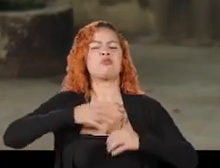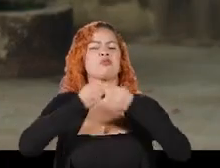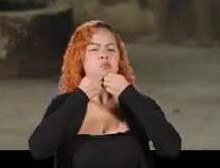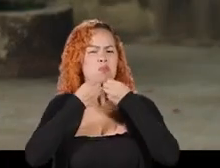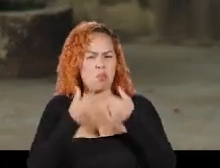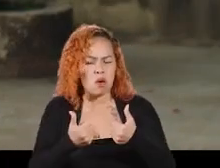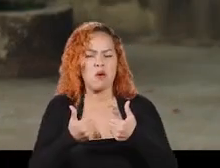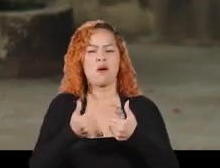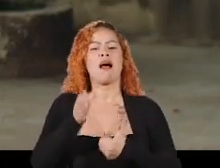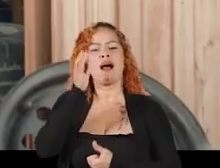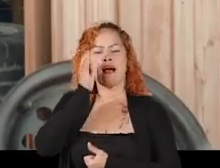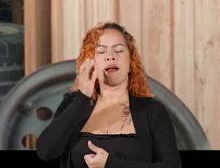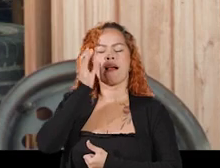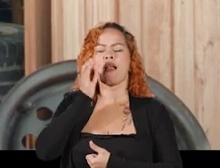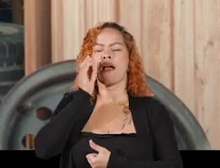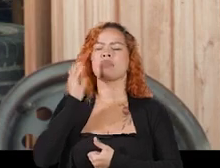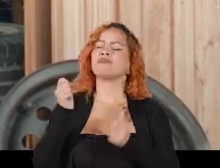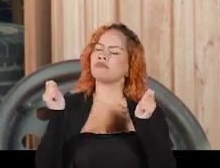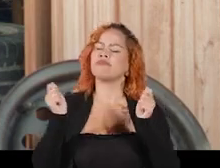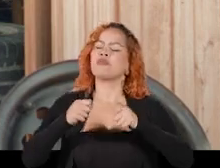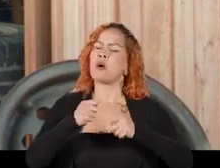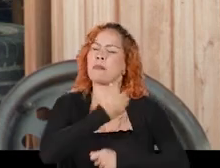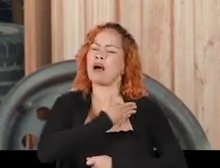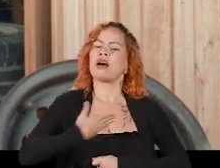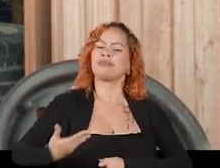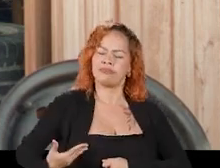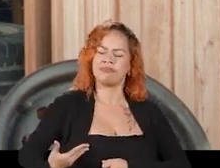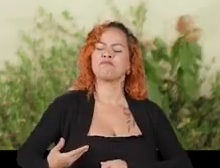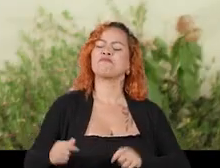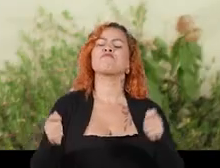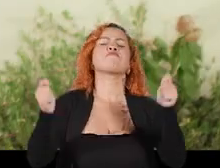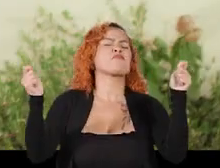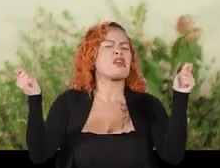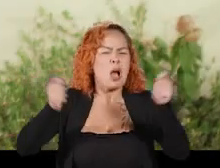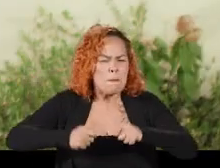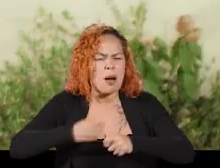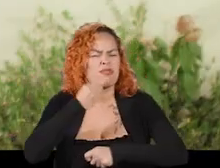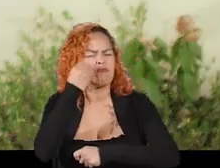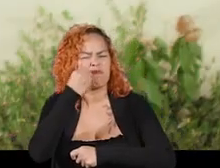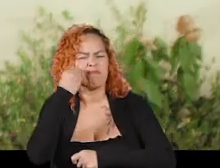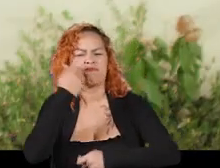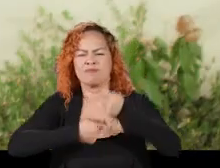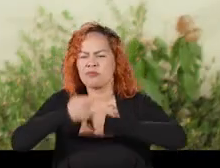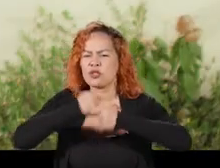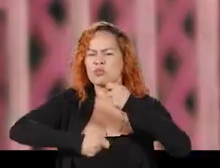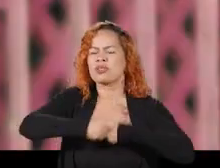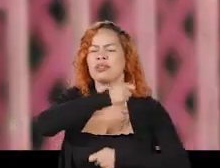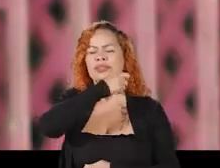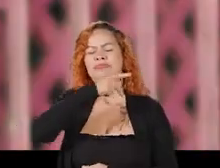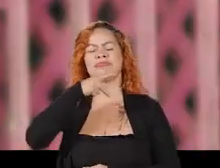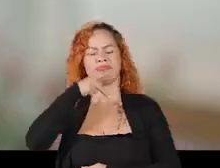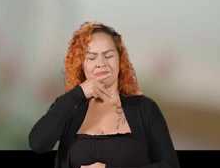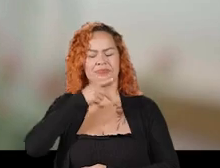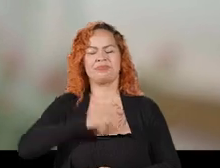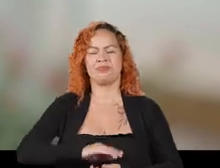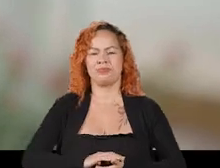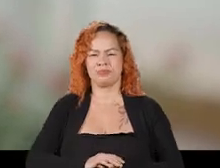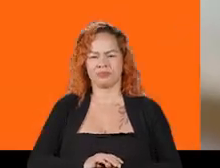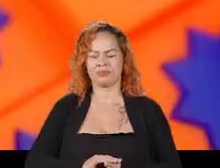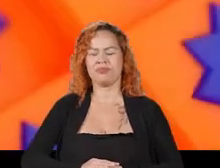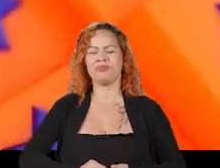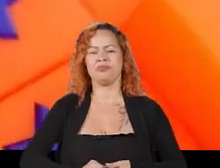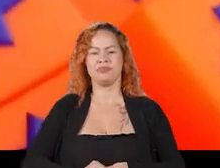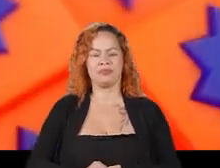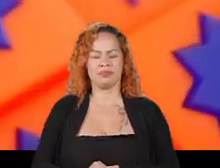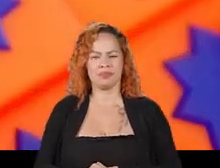saúde municipal, na saúde básica. Clécio, com certeza ele vai ser um bom governador. Está preparadíssimo, Clécio, para administrar o estado do Amapá.